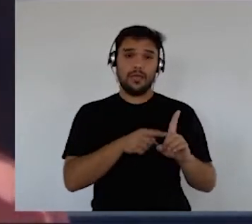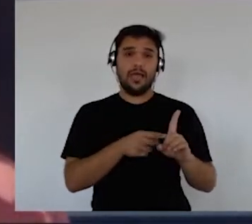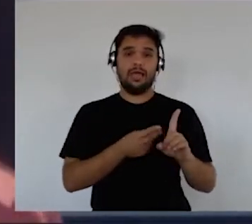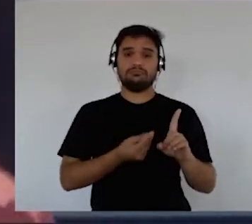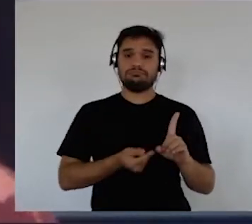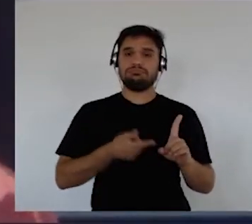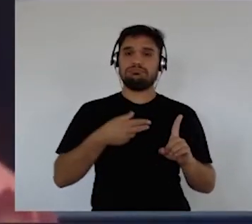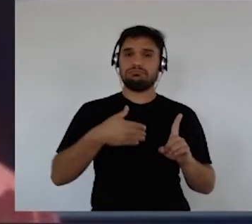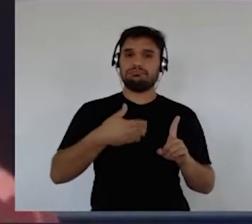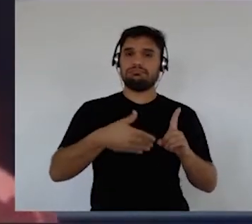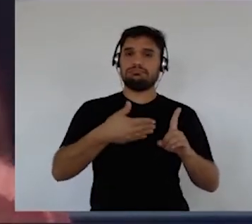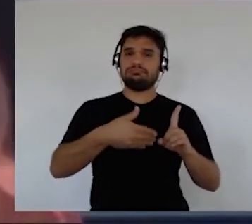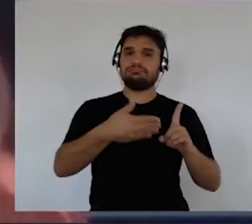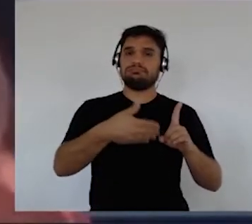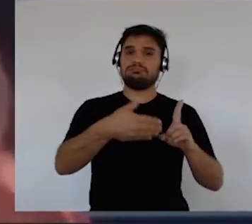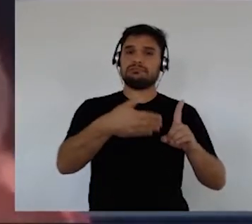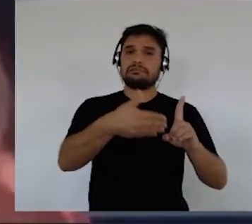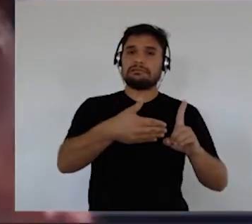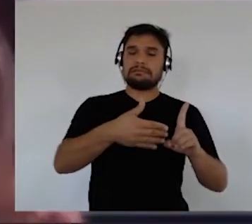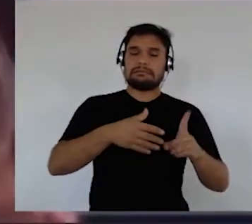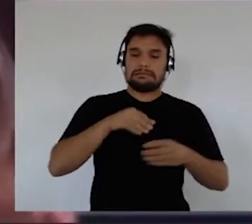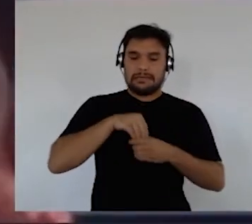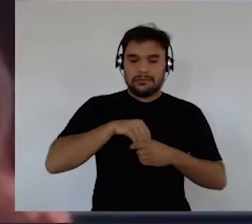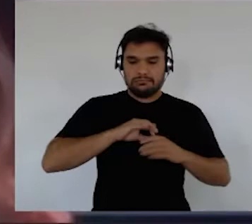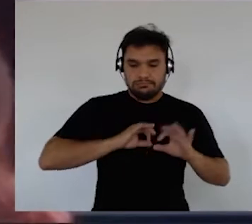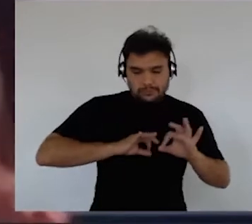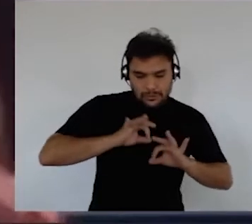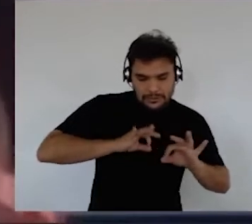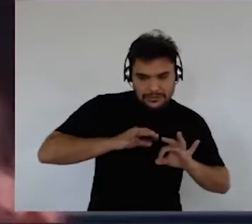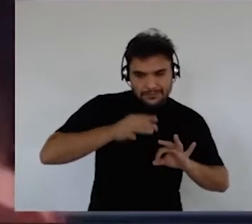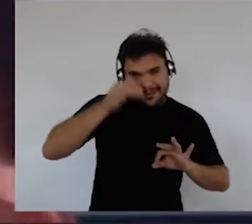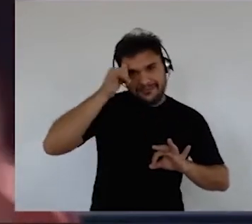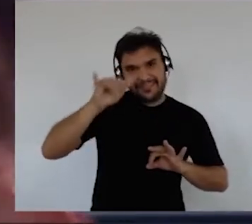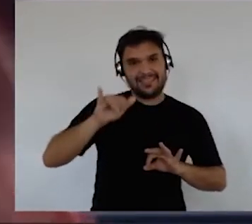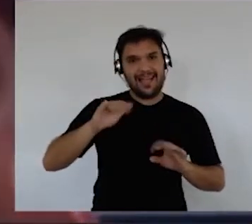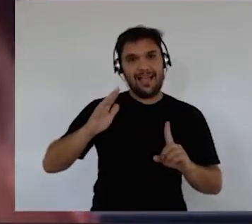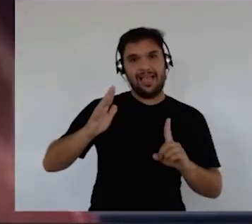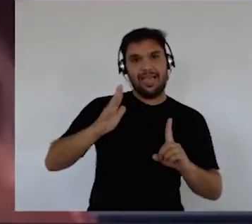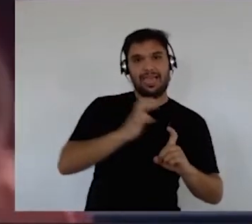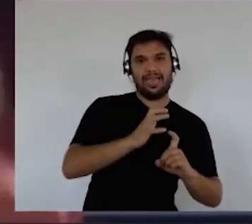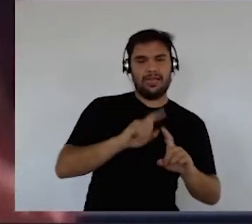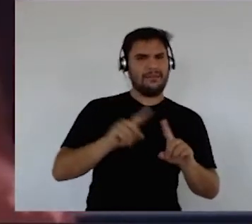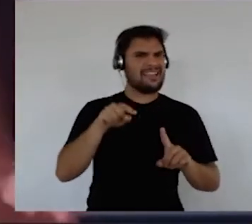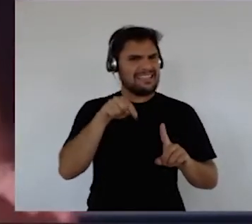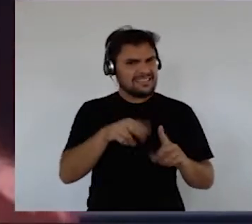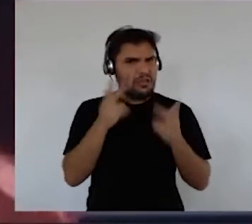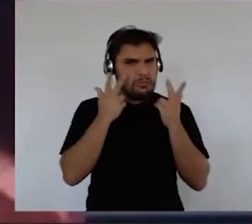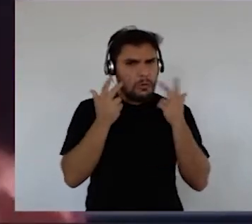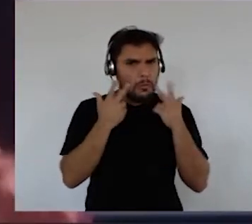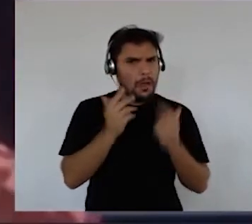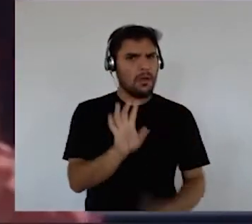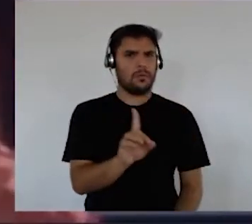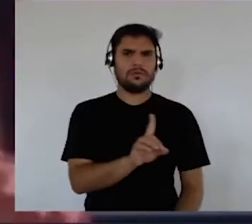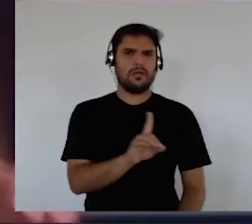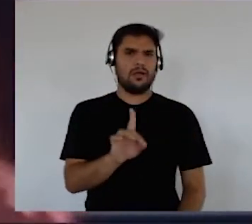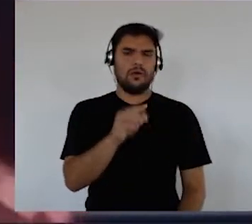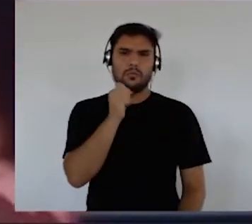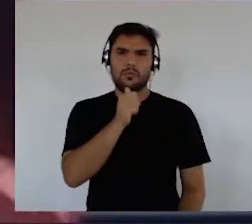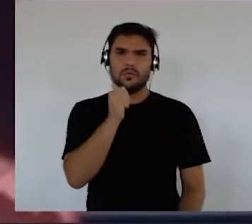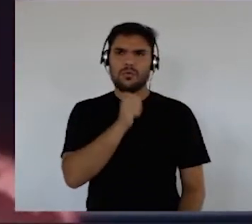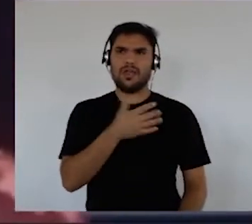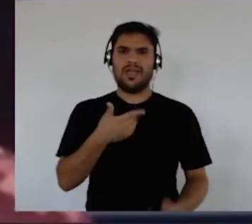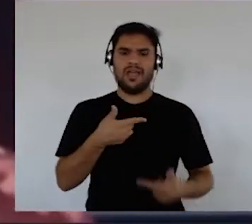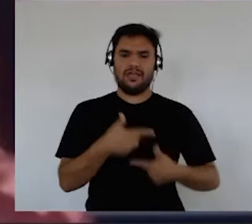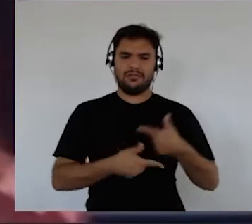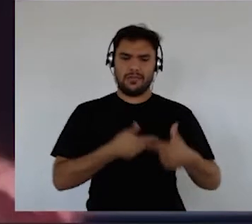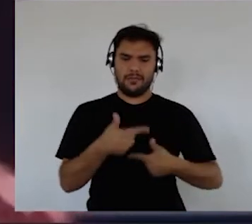da vida se preparando para lidar com isso, mas não é normal, né? Não é possível que uma mulher, ao exercer